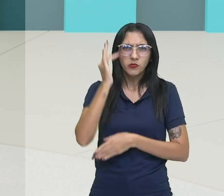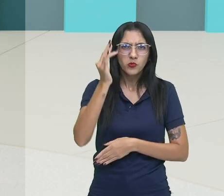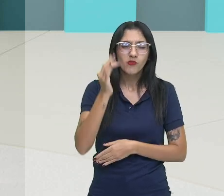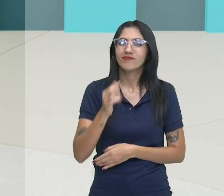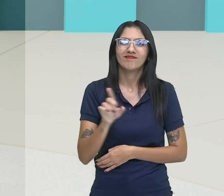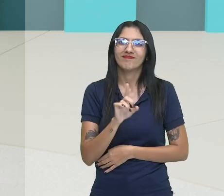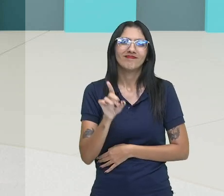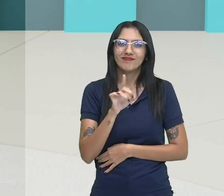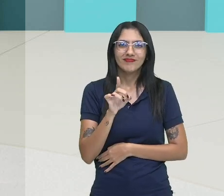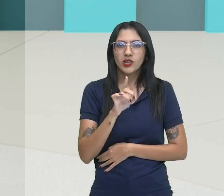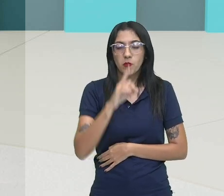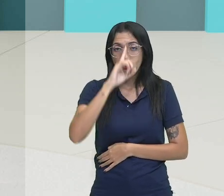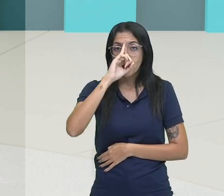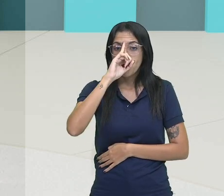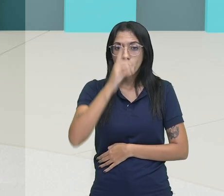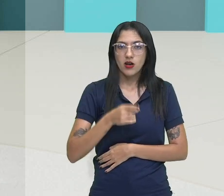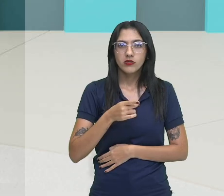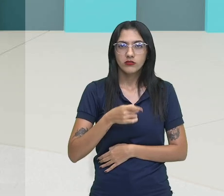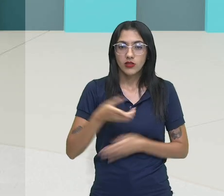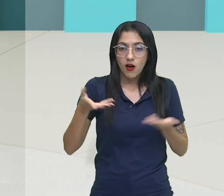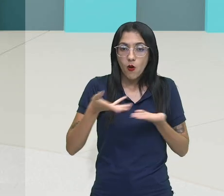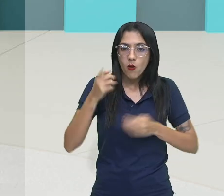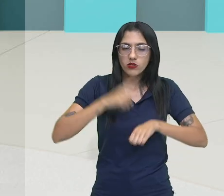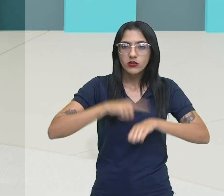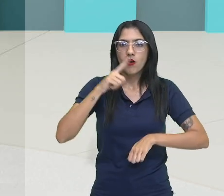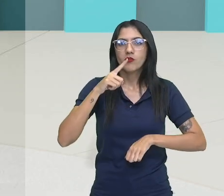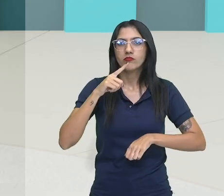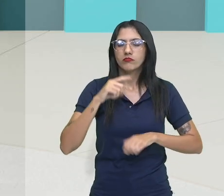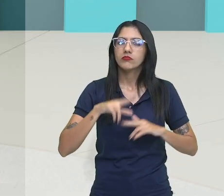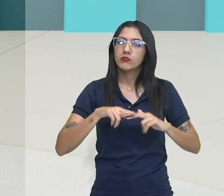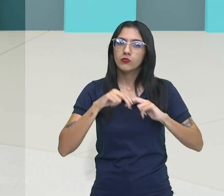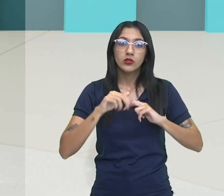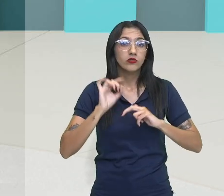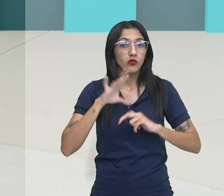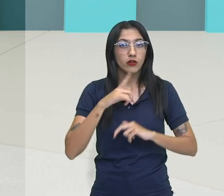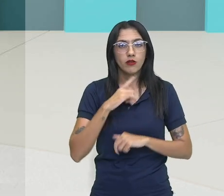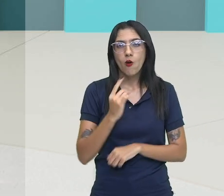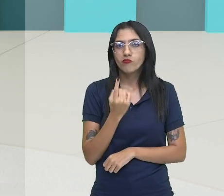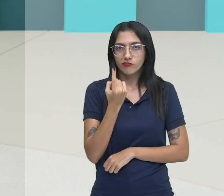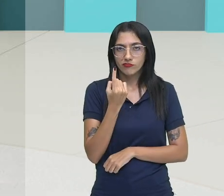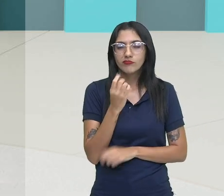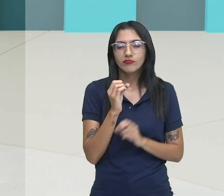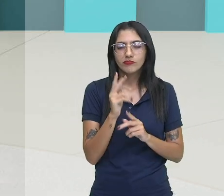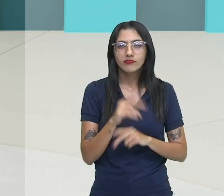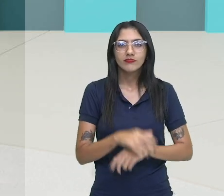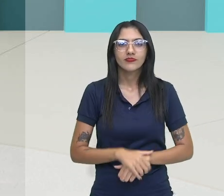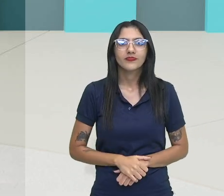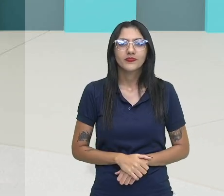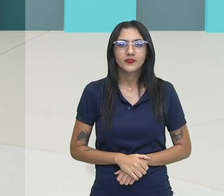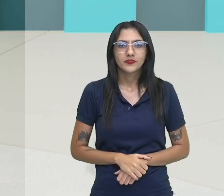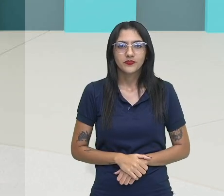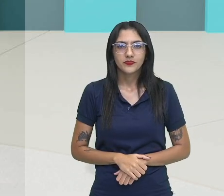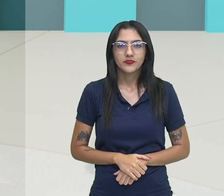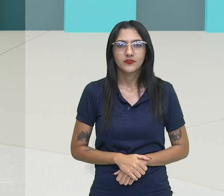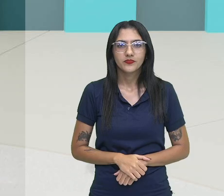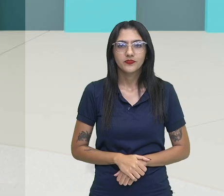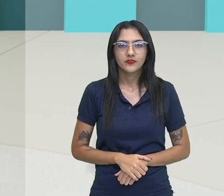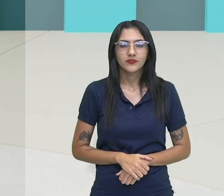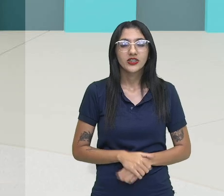existe isso no imperativo. Então, a ordem é agora. Por esse motivo, só o presente, tá bom? Aí nós temos o